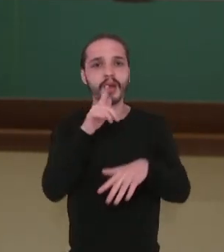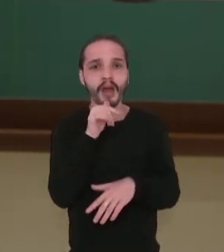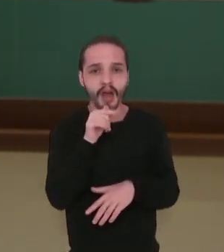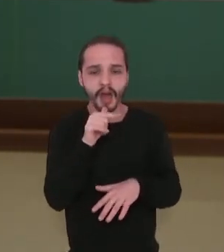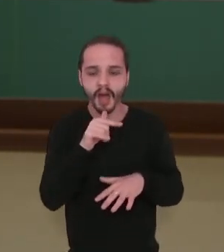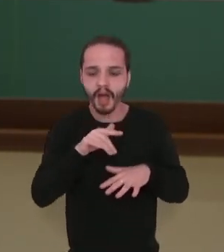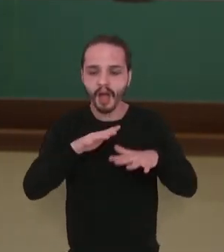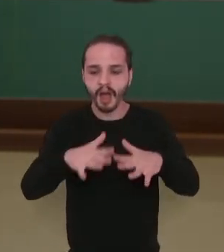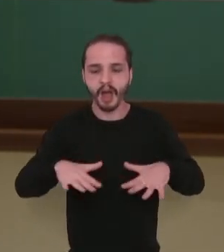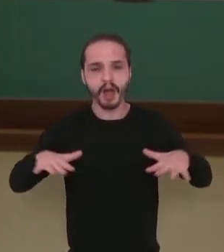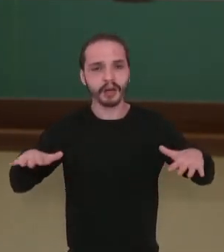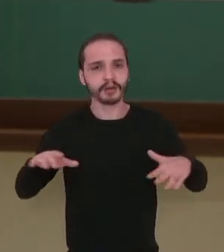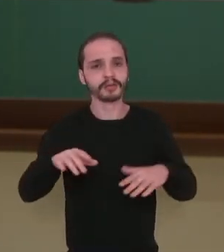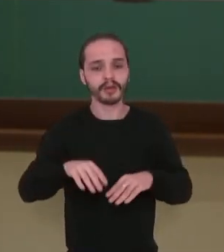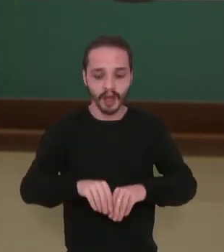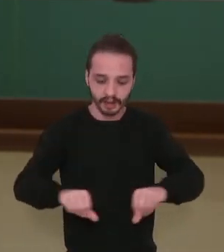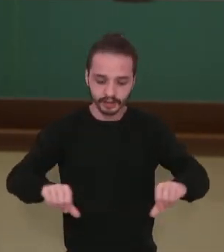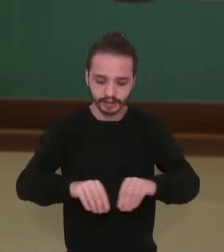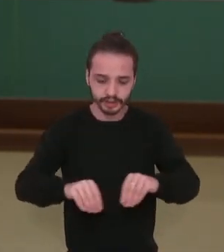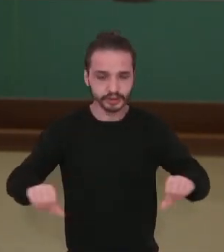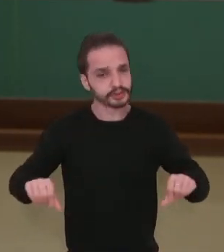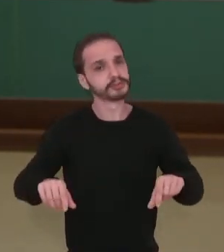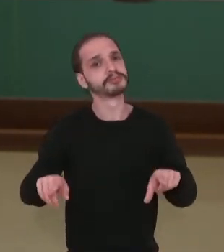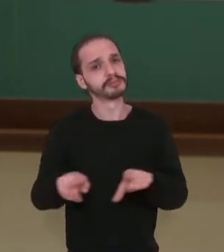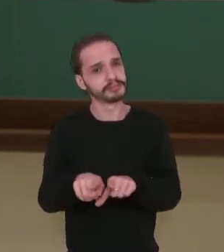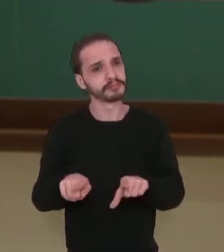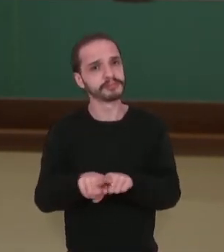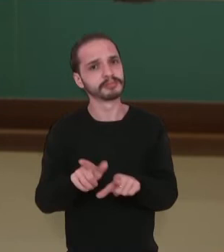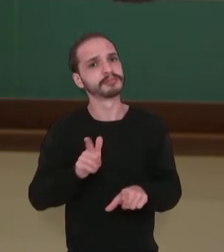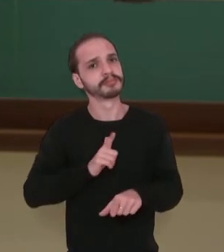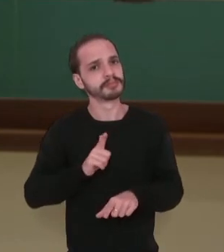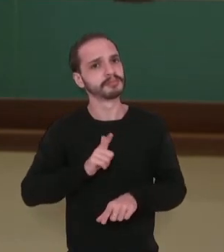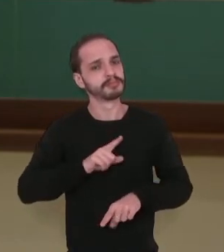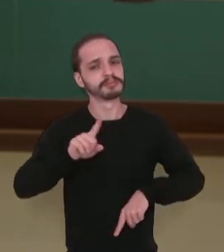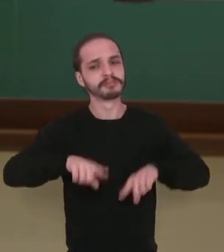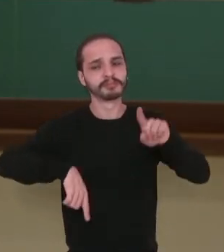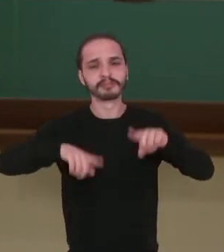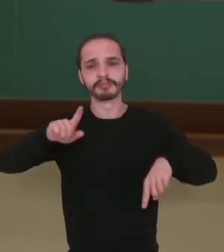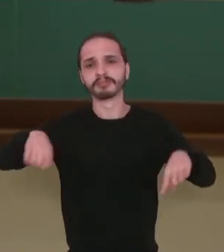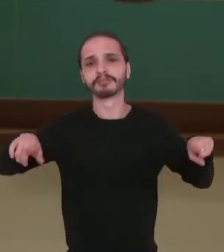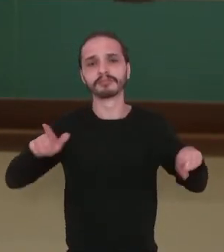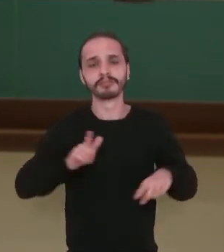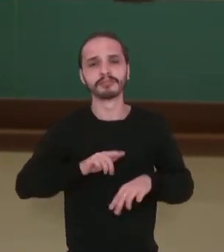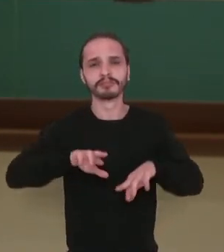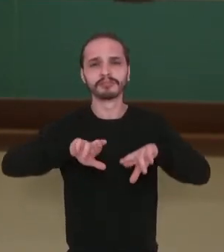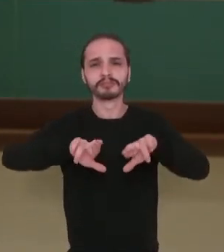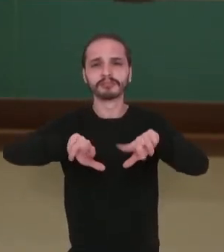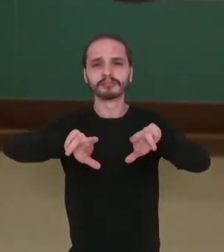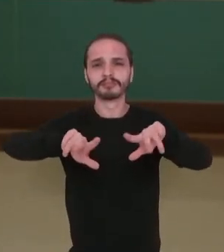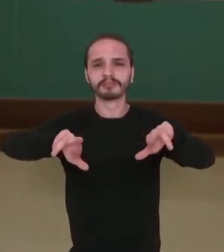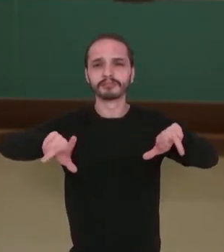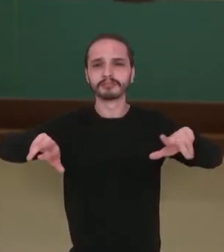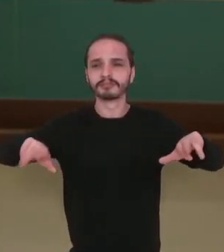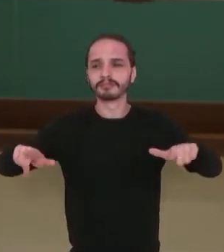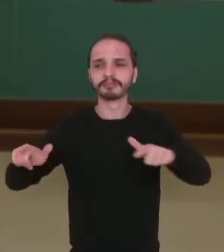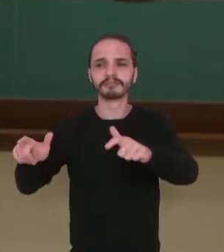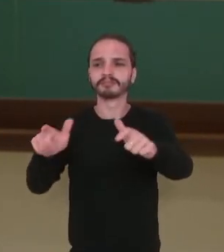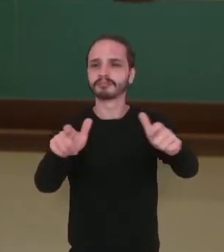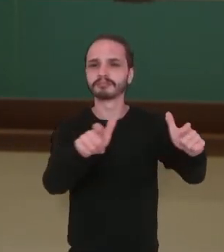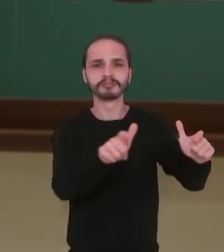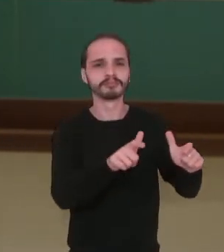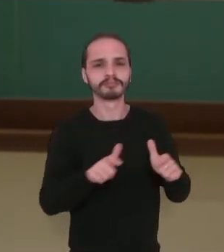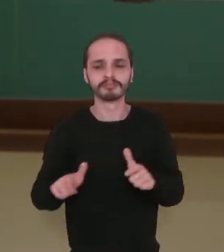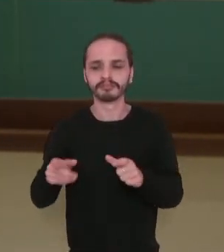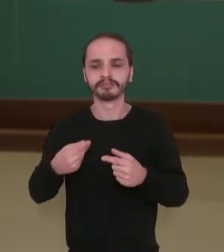água, são encontrados no solo, isso mesmo. Então você já percebeu que a variedade de habitat deles